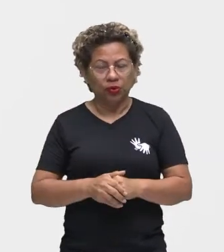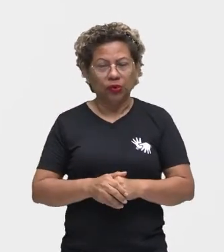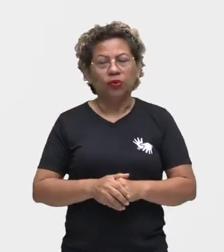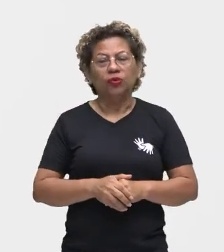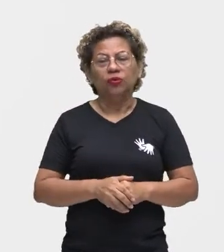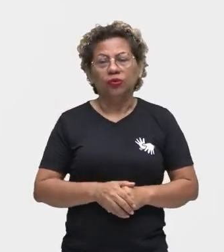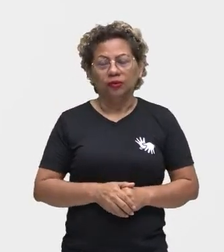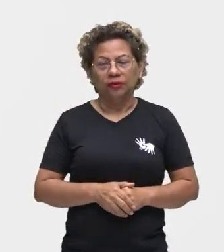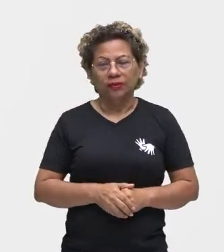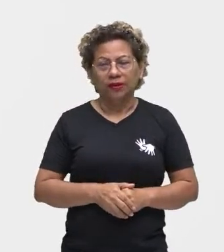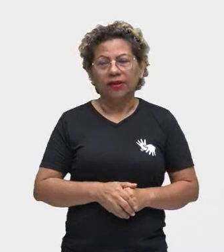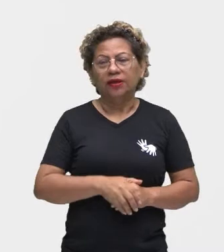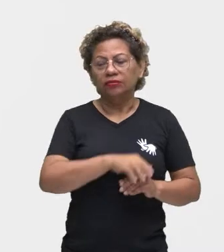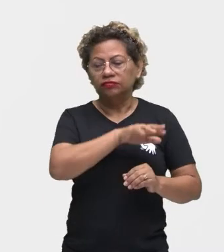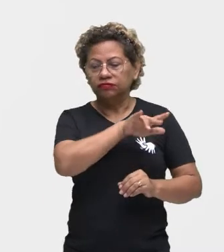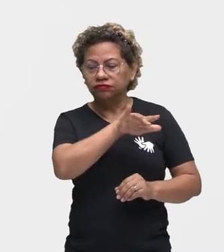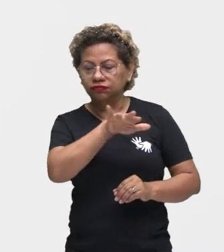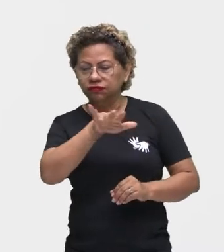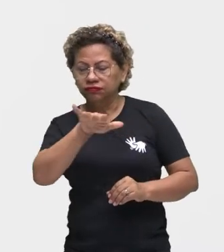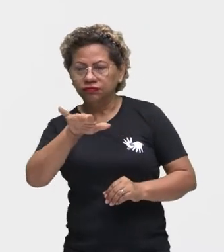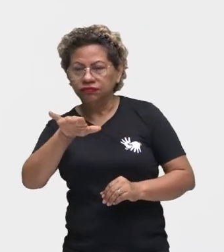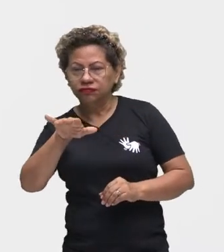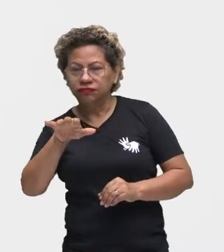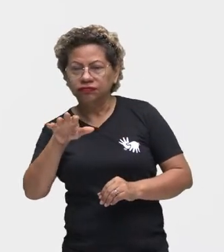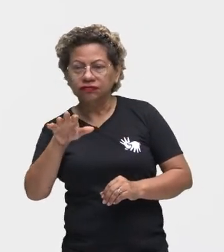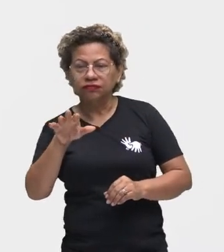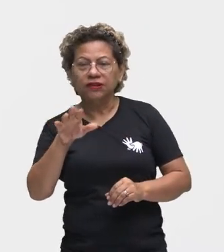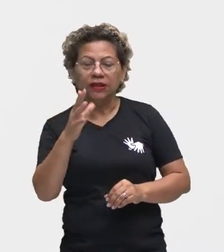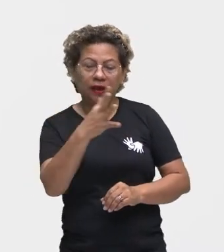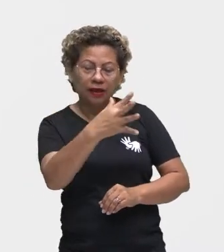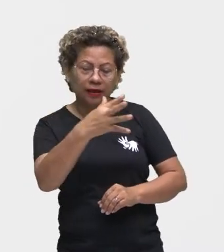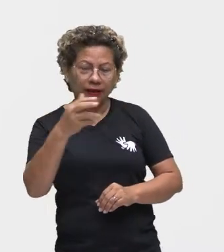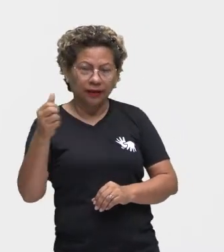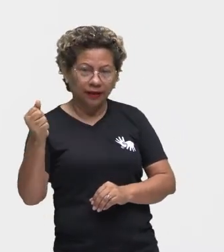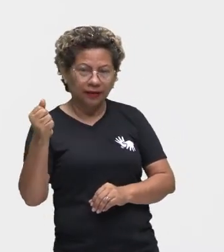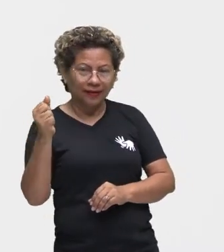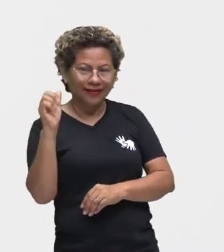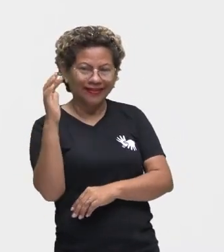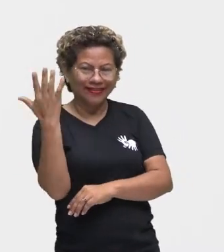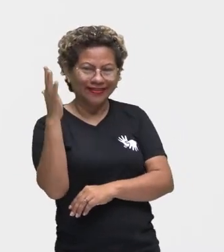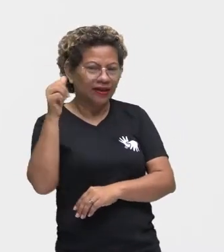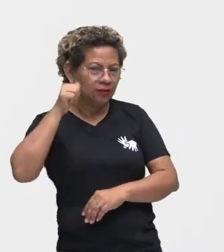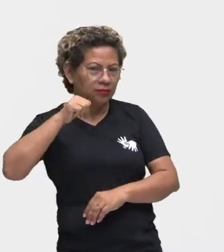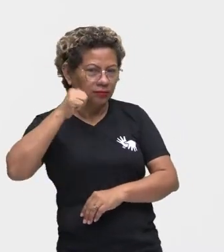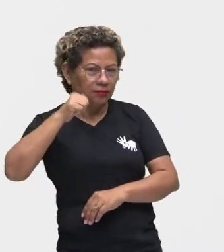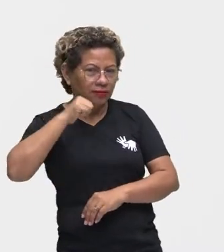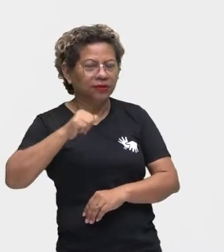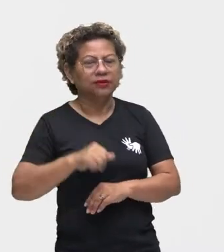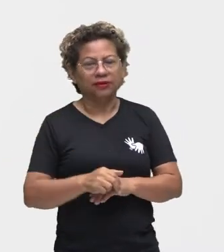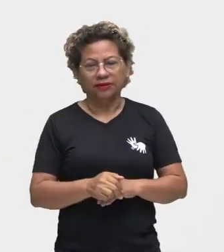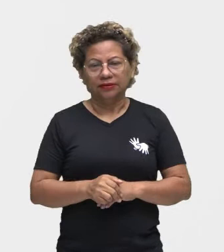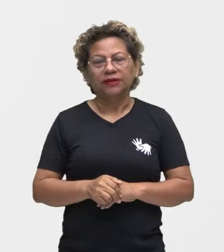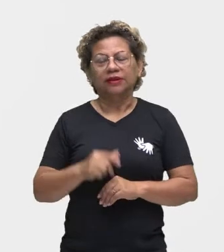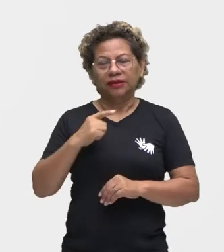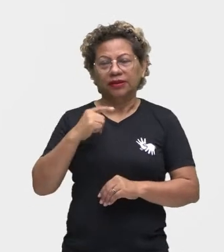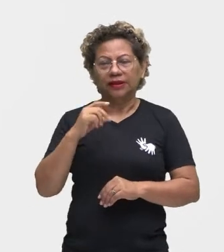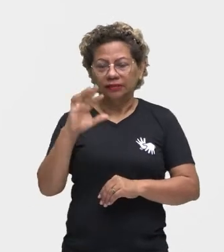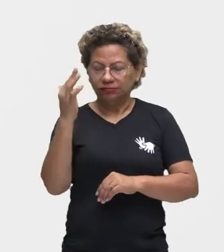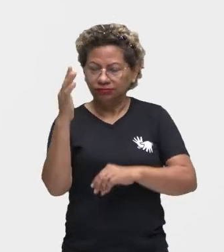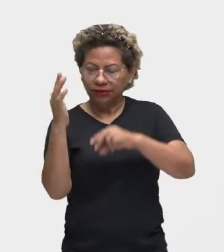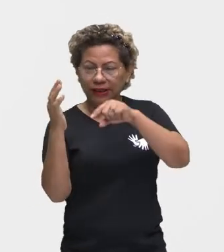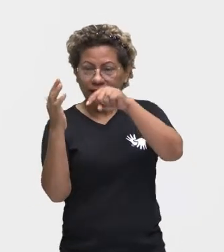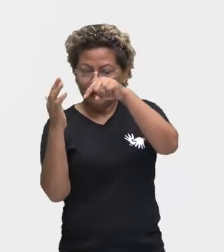feminino, se desenvolve dentro da cápsula, que também recebe o nome de esporângio. No interior da cápsula